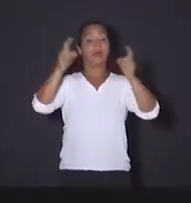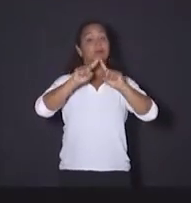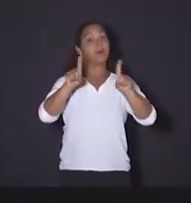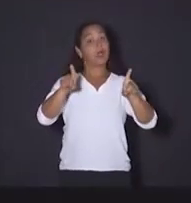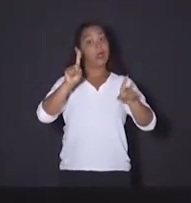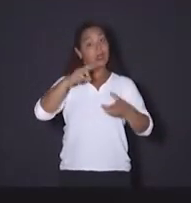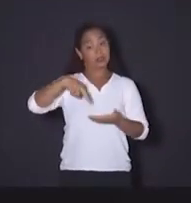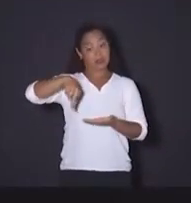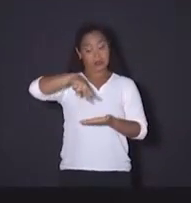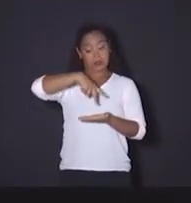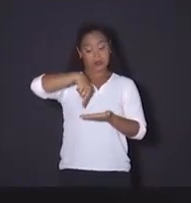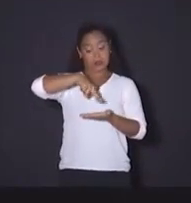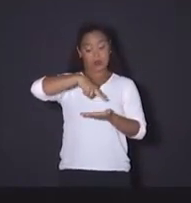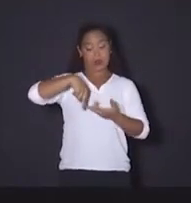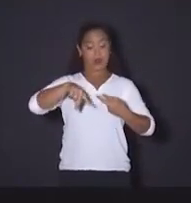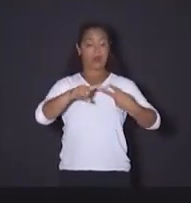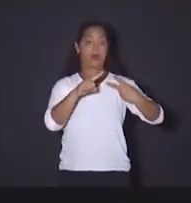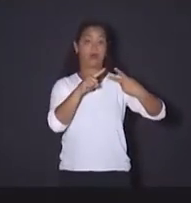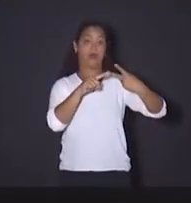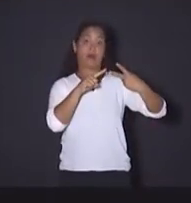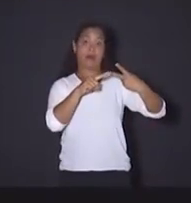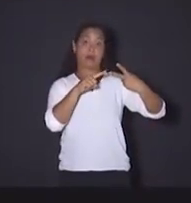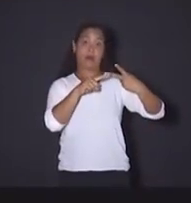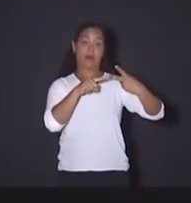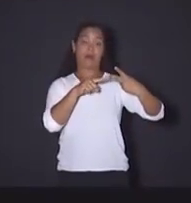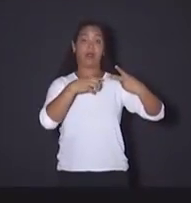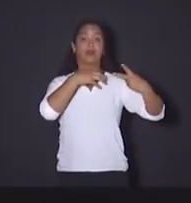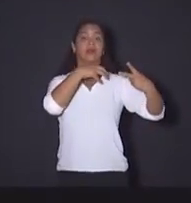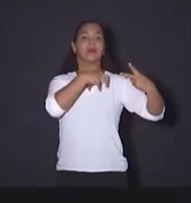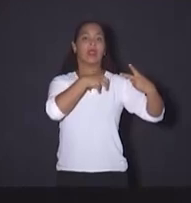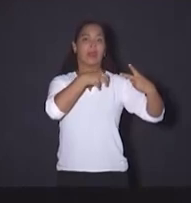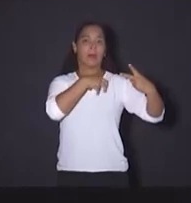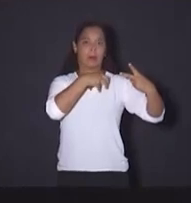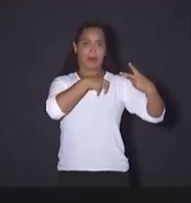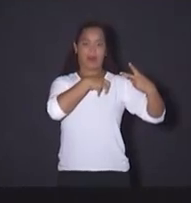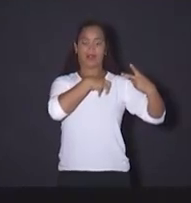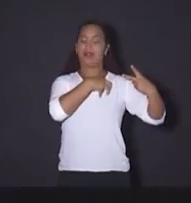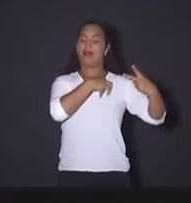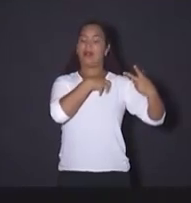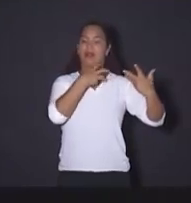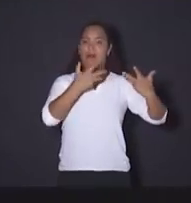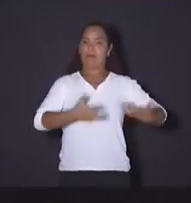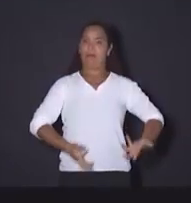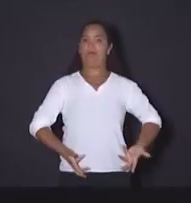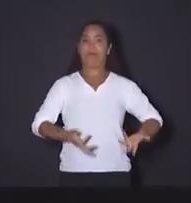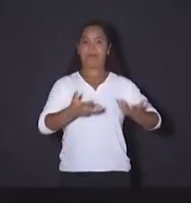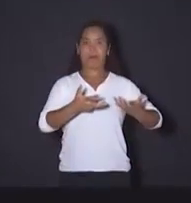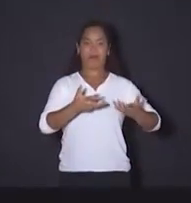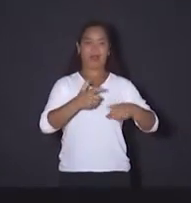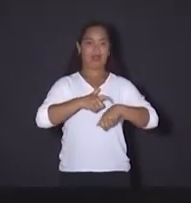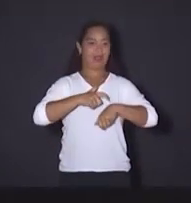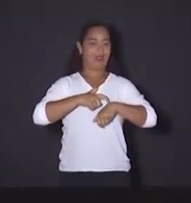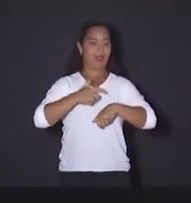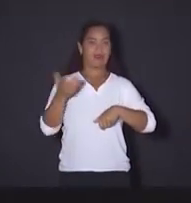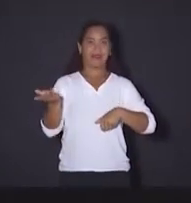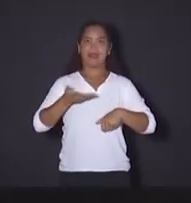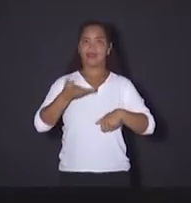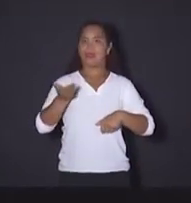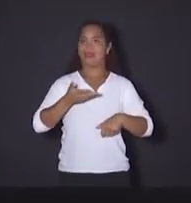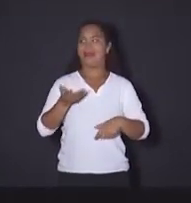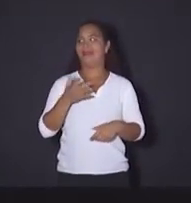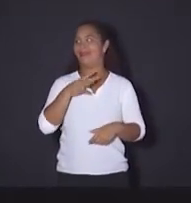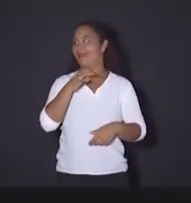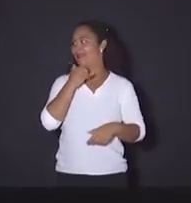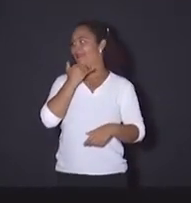a dança essa segunda manifestação. E na Bahia, nossa, como o tempo corre, na Bahia,